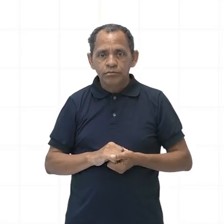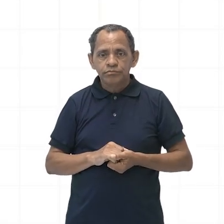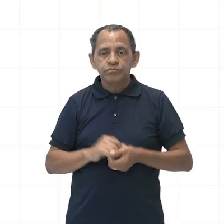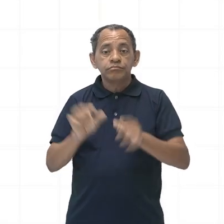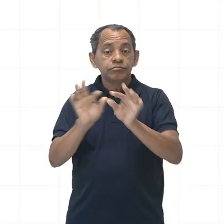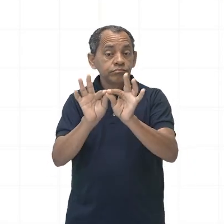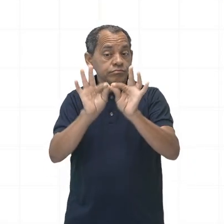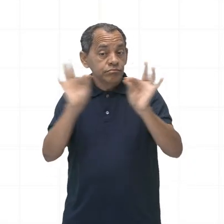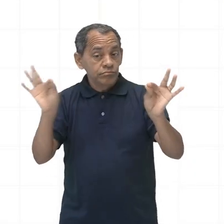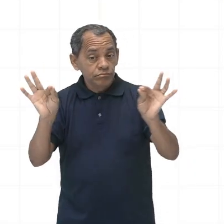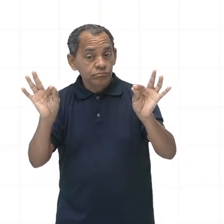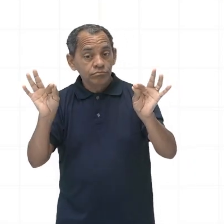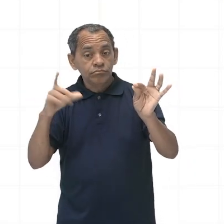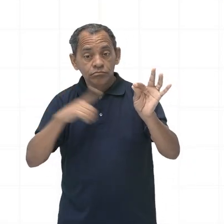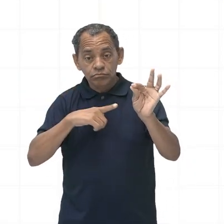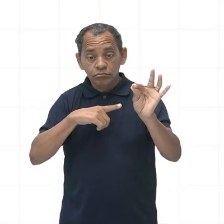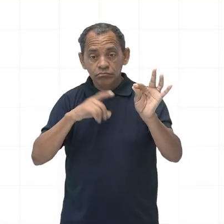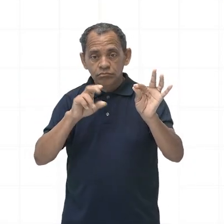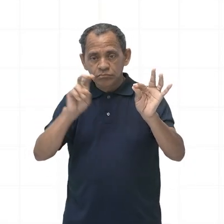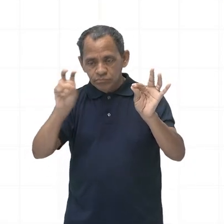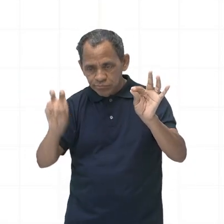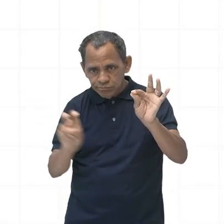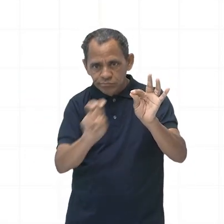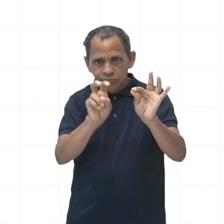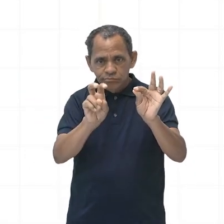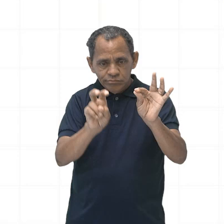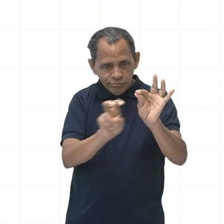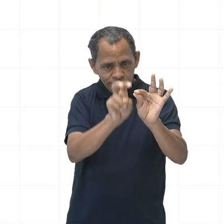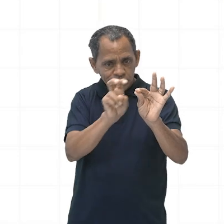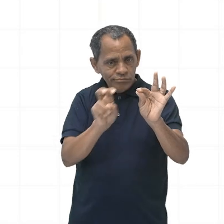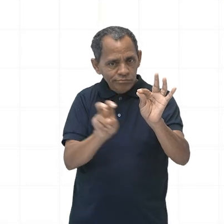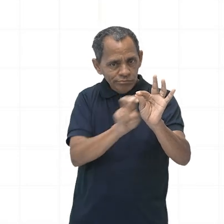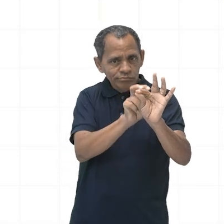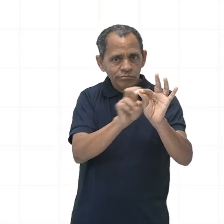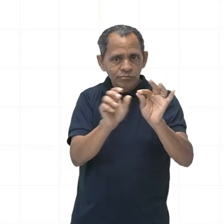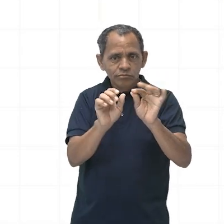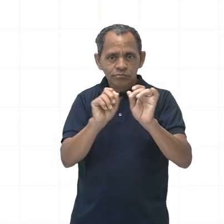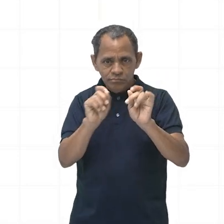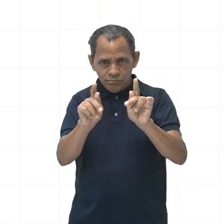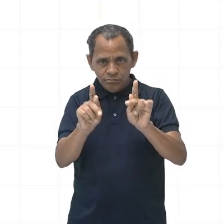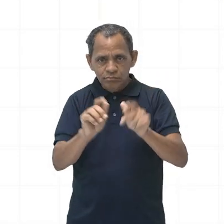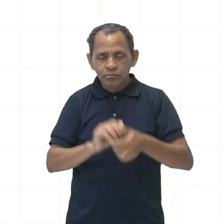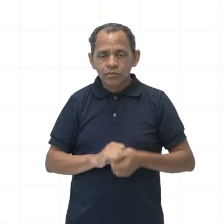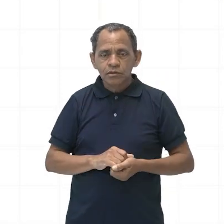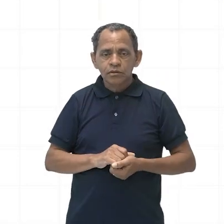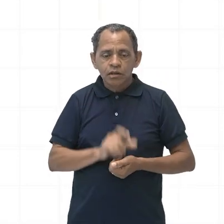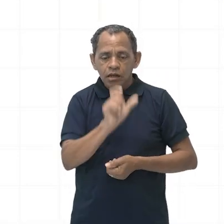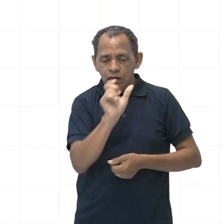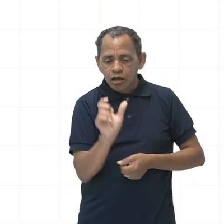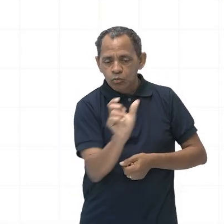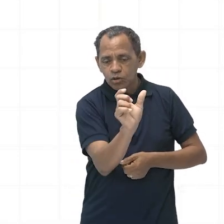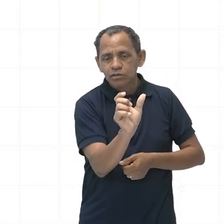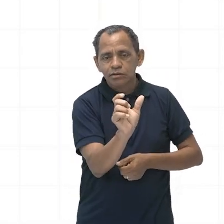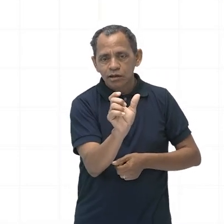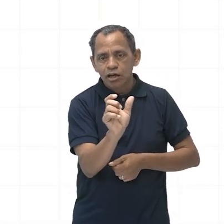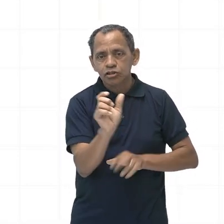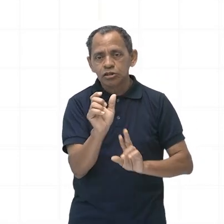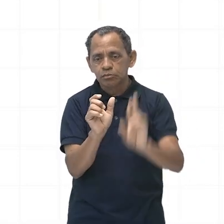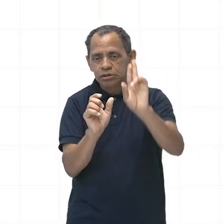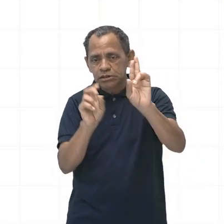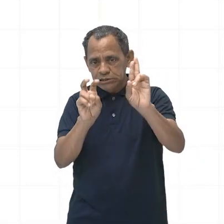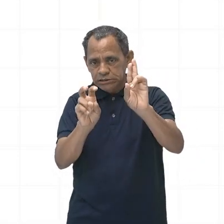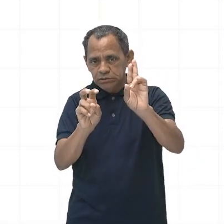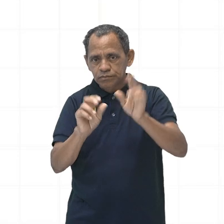5, 5. Ok, professor. Até aí, tudo tranquilo. Então, cada pedacinho desse equivale a 5